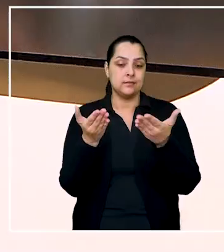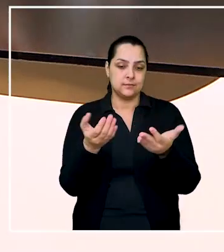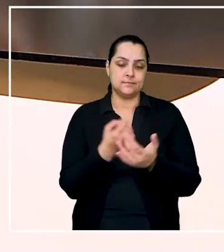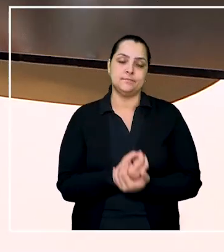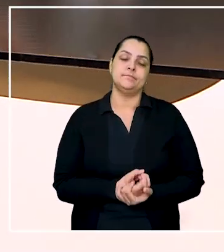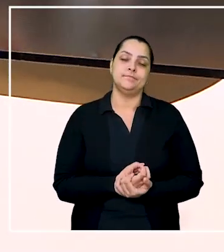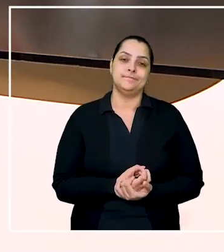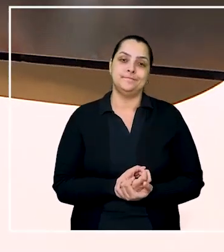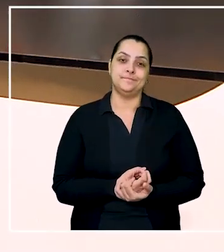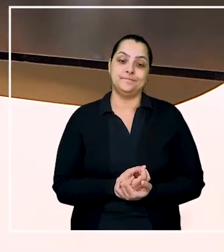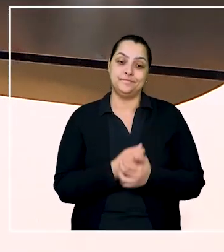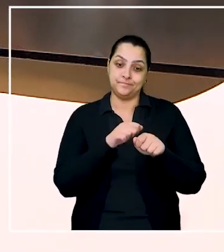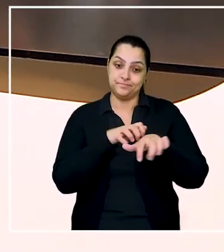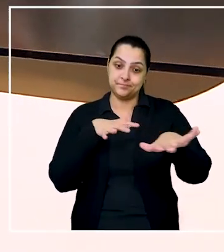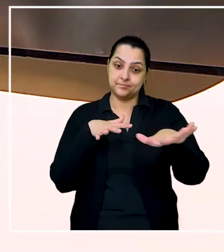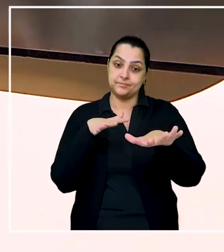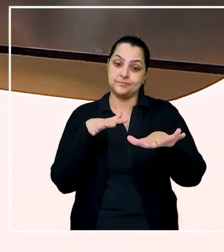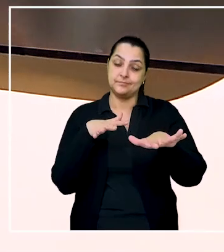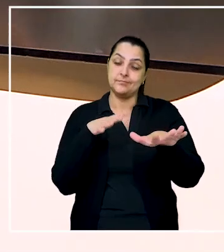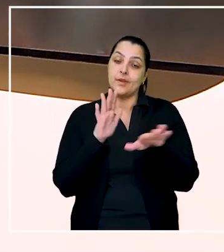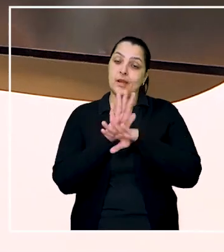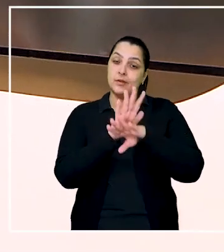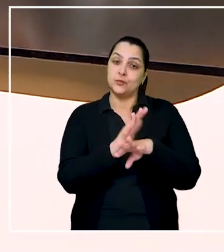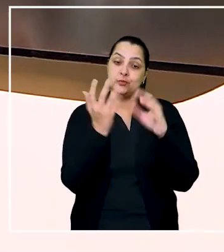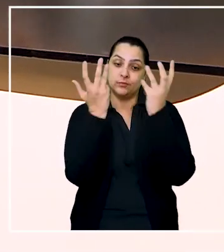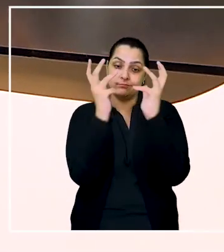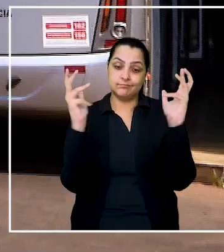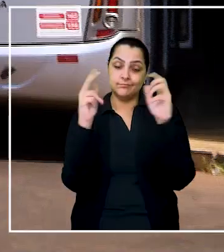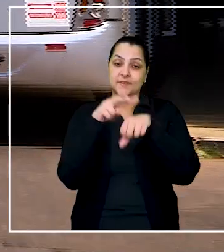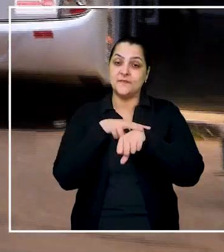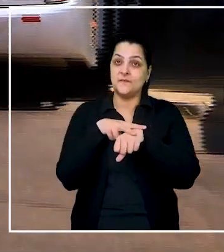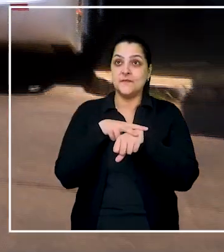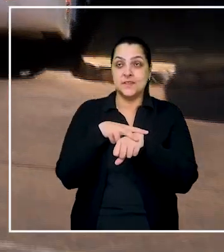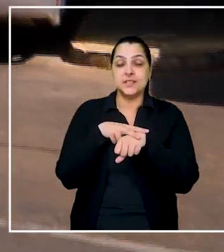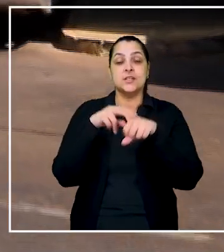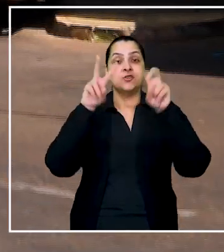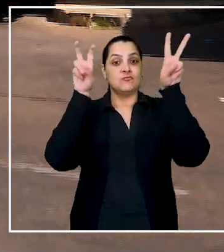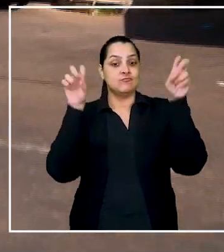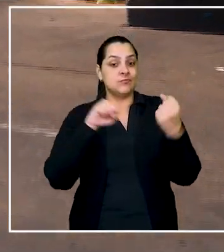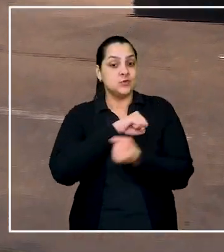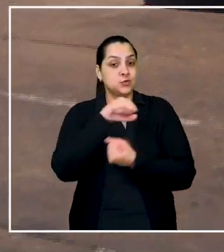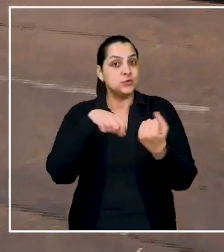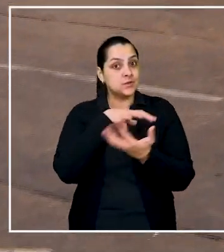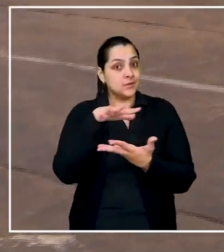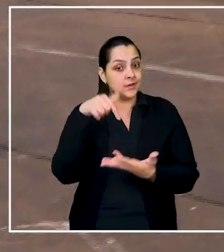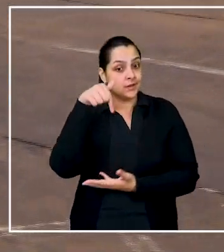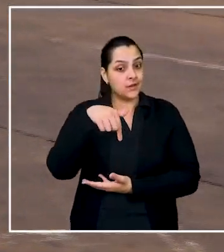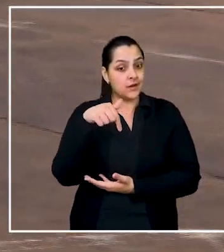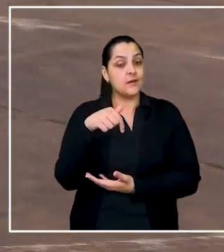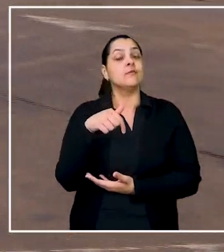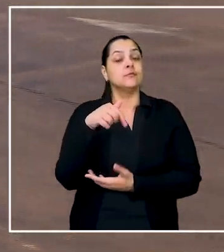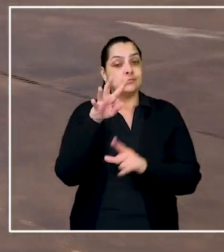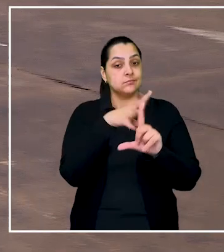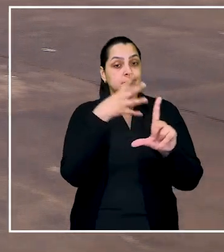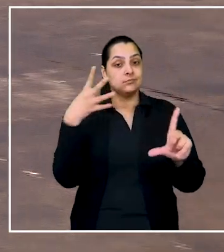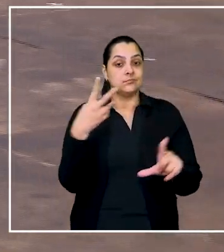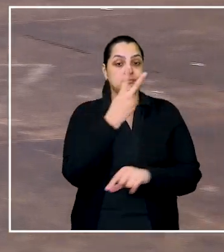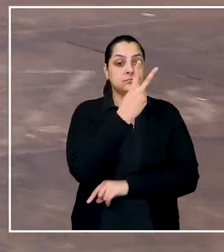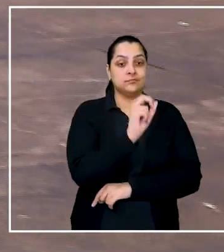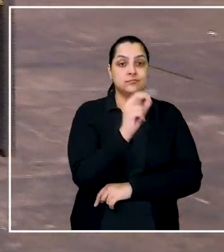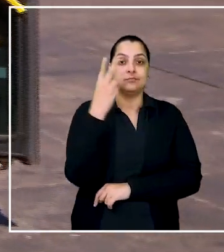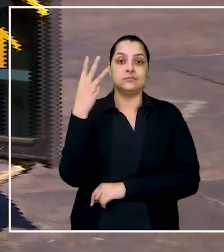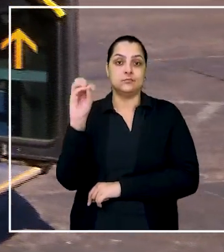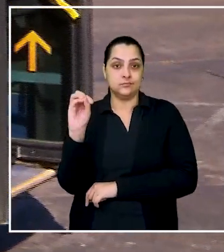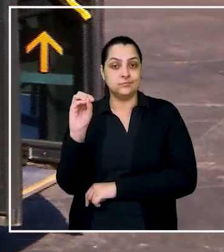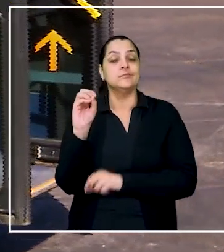elétrico. A busca pela mobilidade urbana mais verde integra os Objetivos de Desenvolvimento Sustentável da Agenda